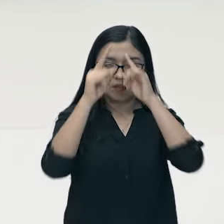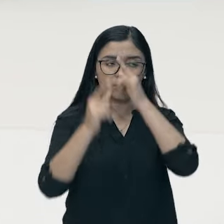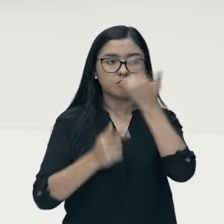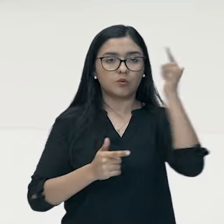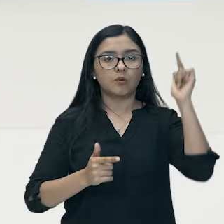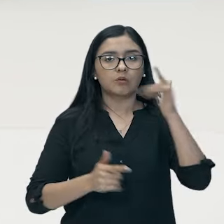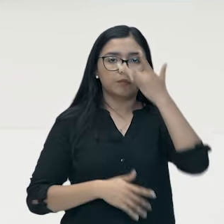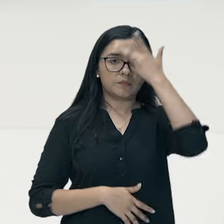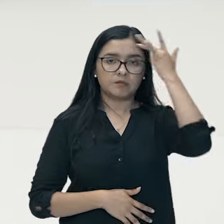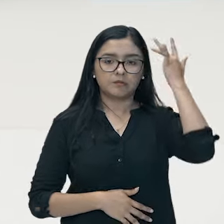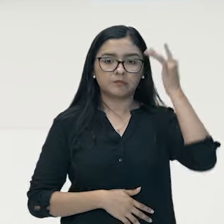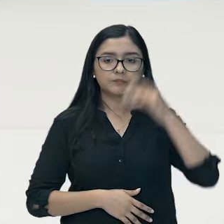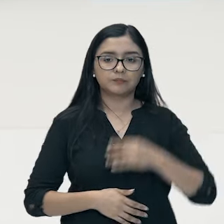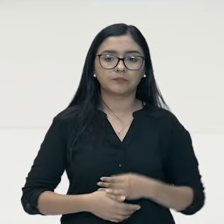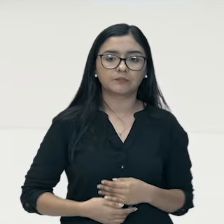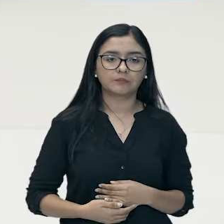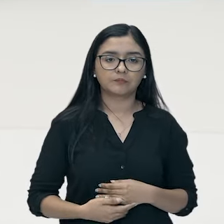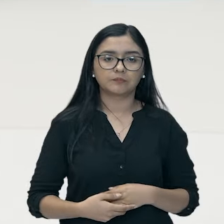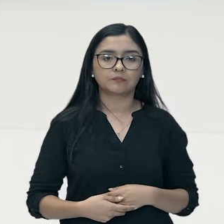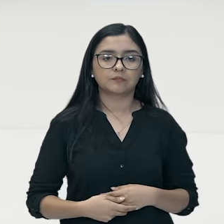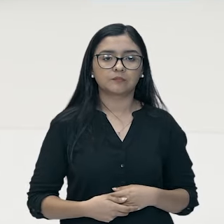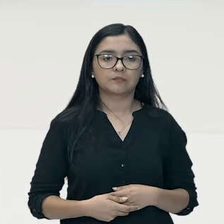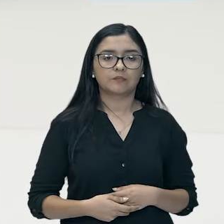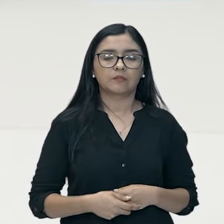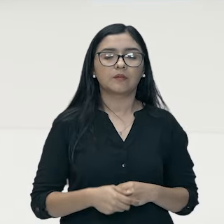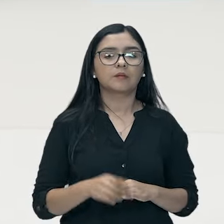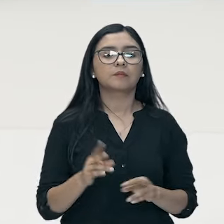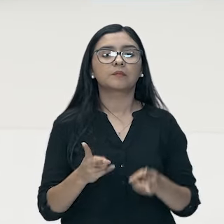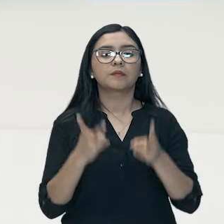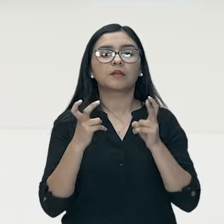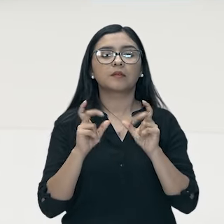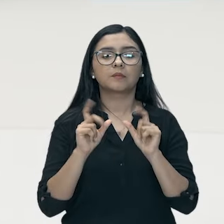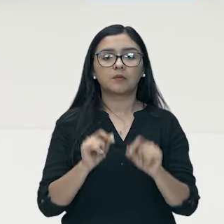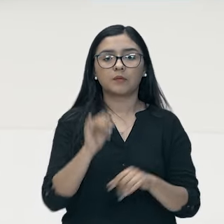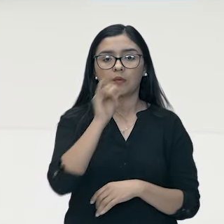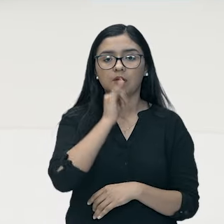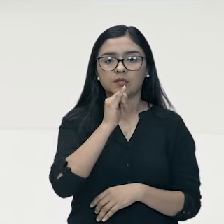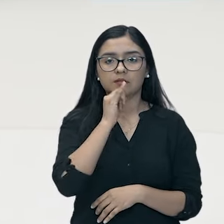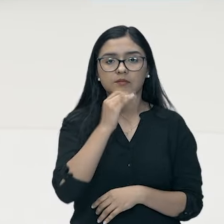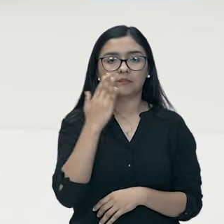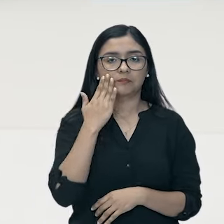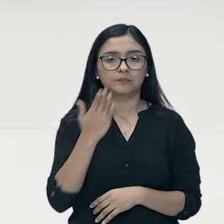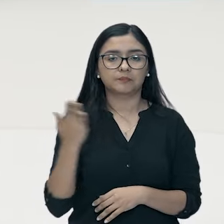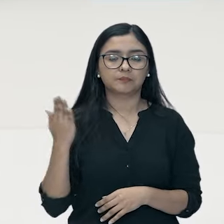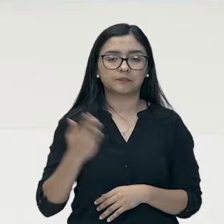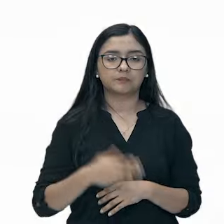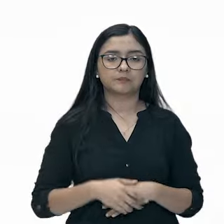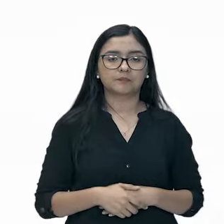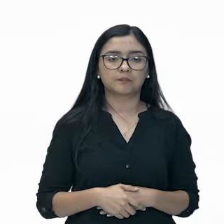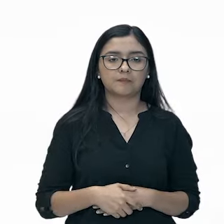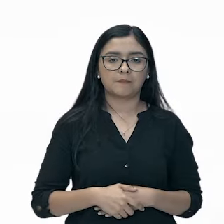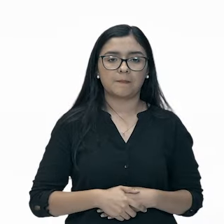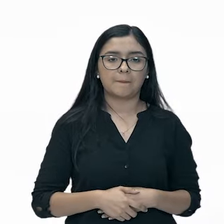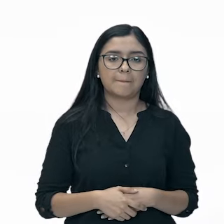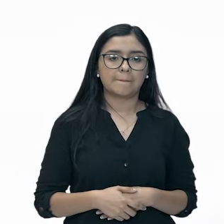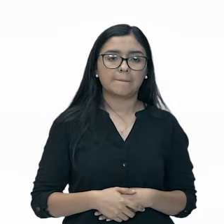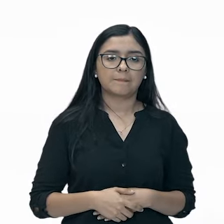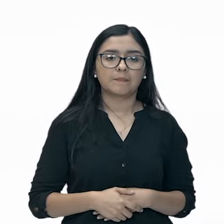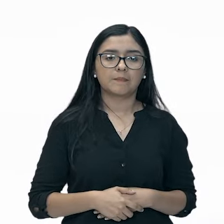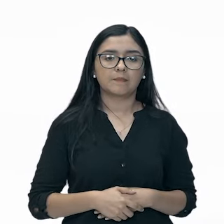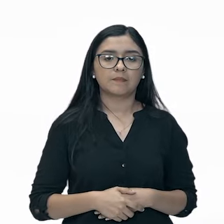pertence a você olha só como eu fiz aí um exemplo para vocês sobre plágio vejamos